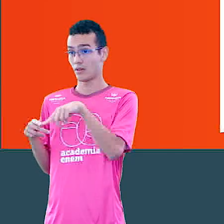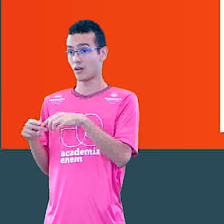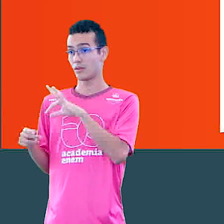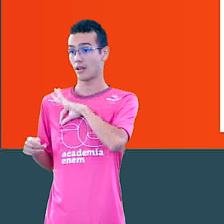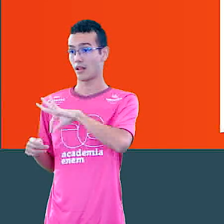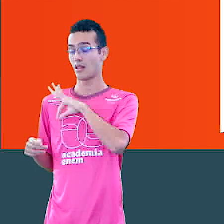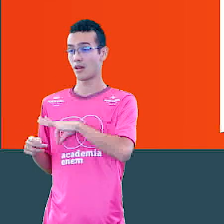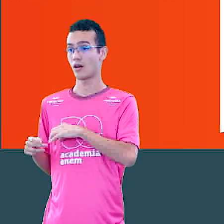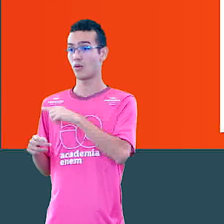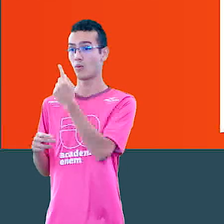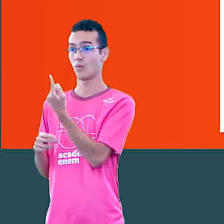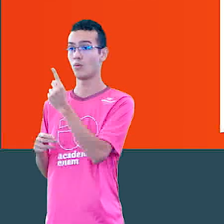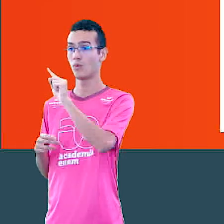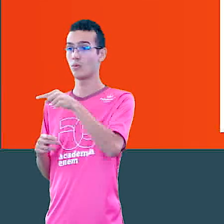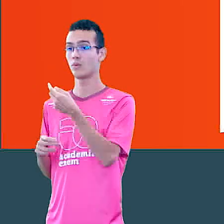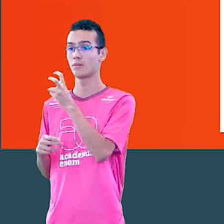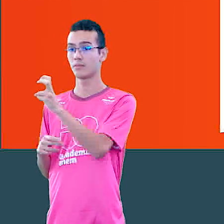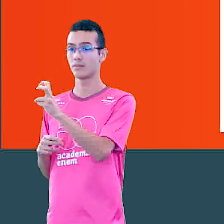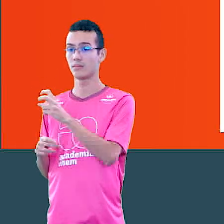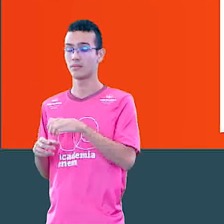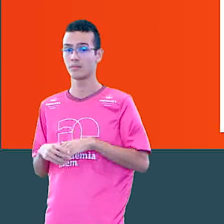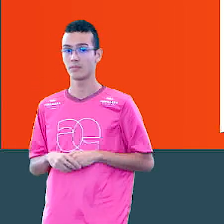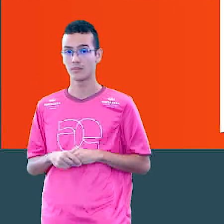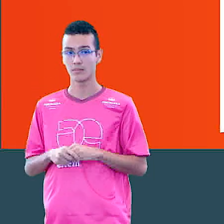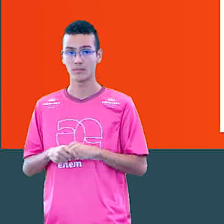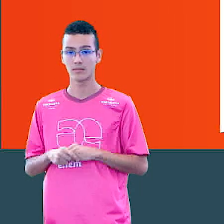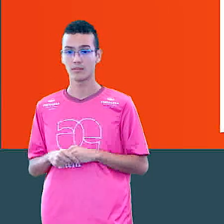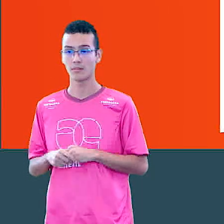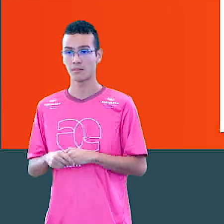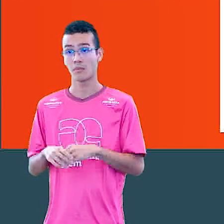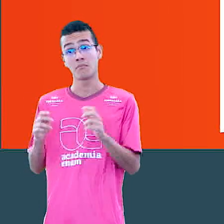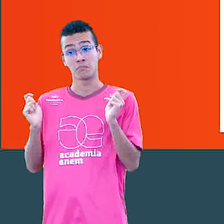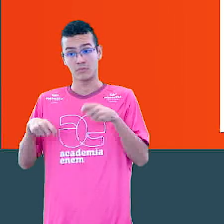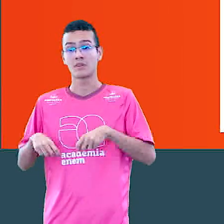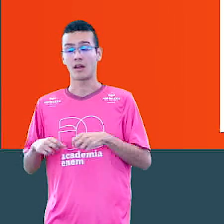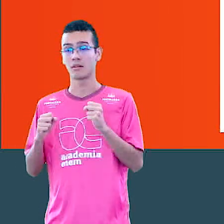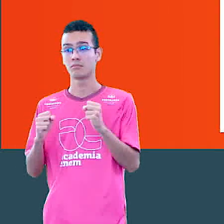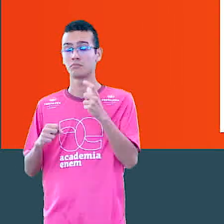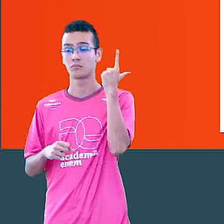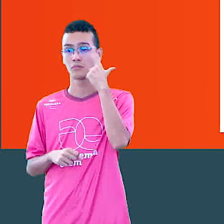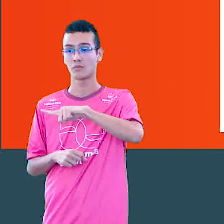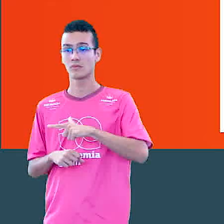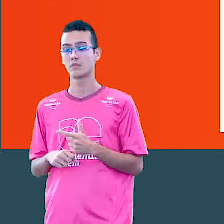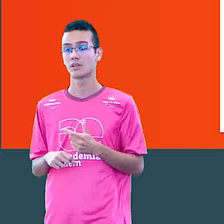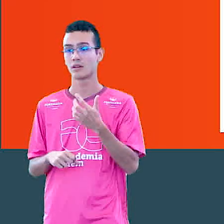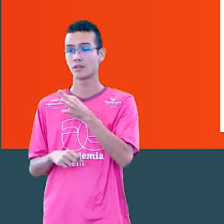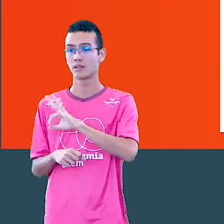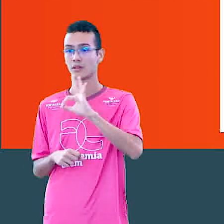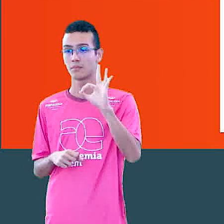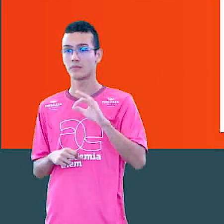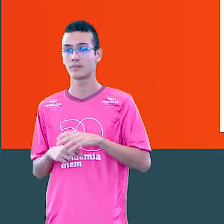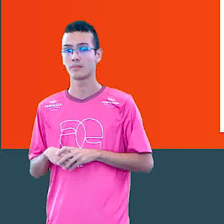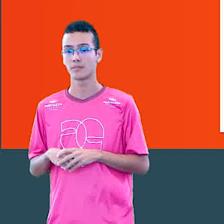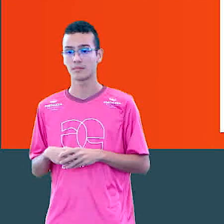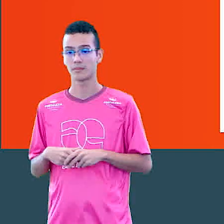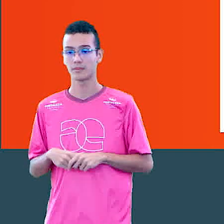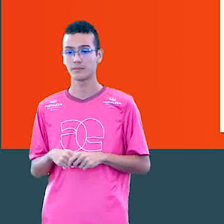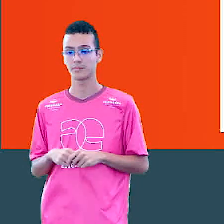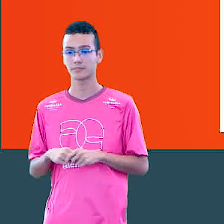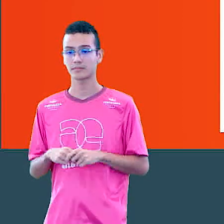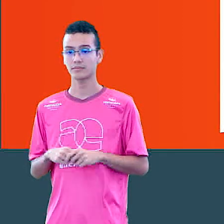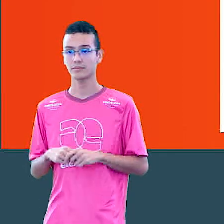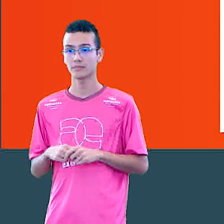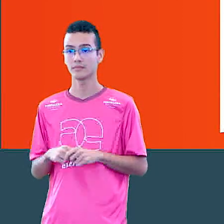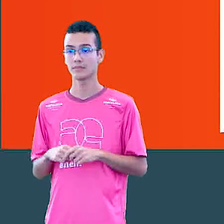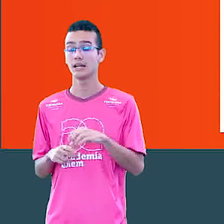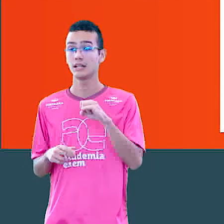1,5, chegando a 1,5, pode sim conseguir 100%, ok? Renda per capita entre 1,5 e